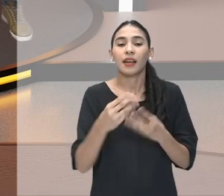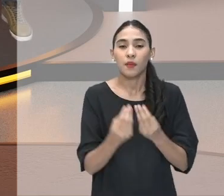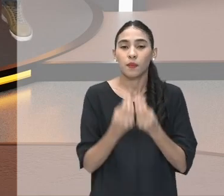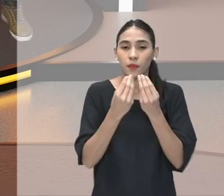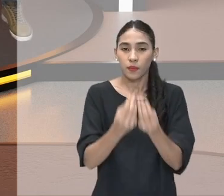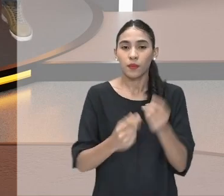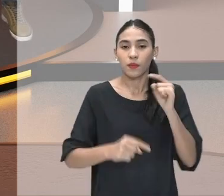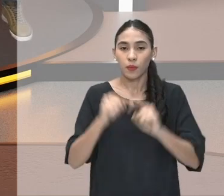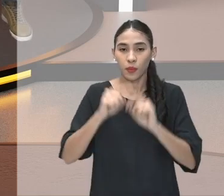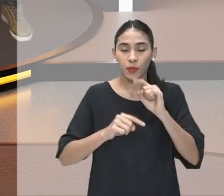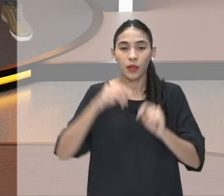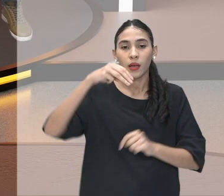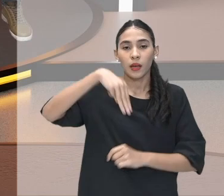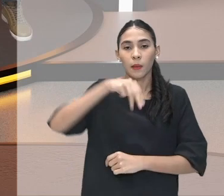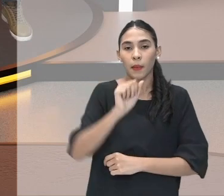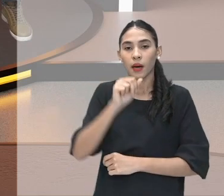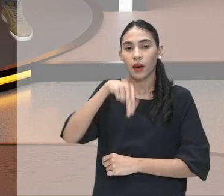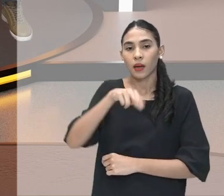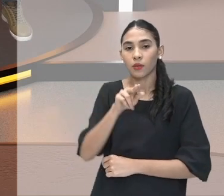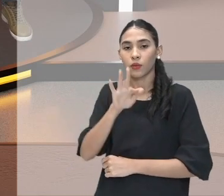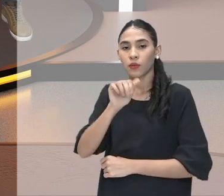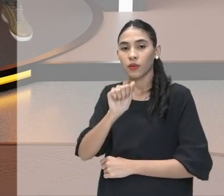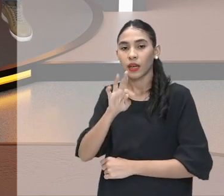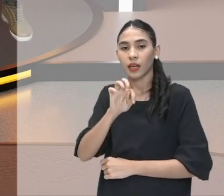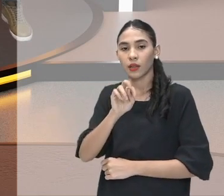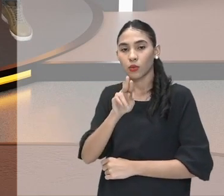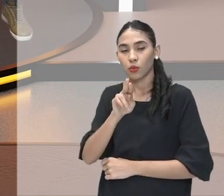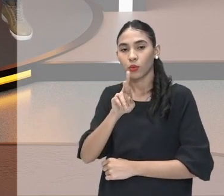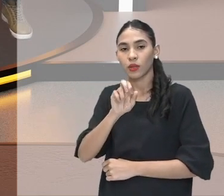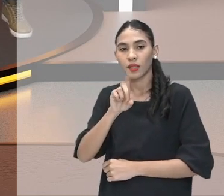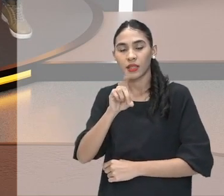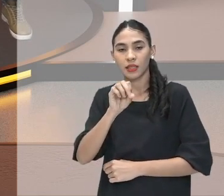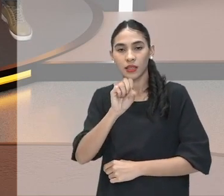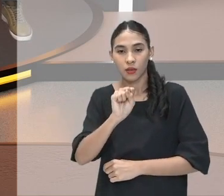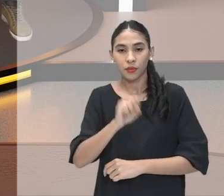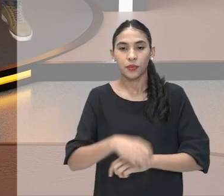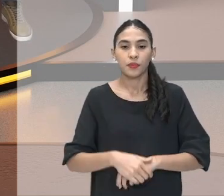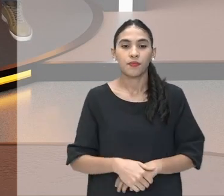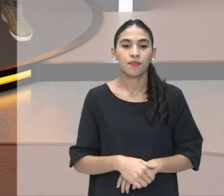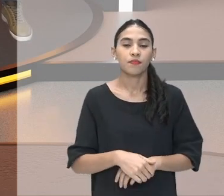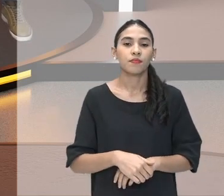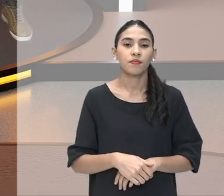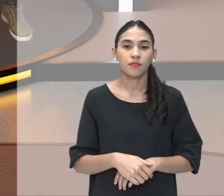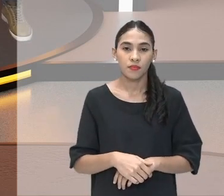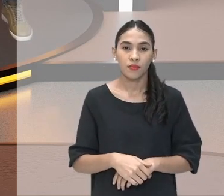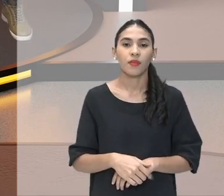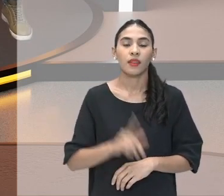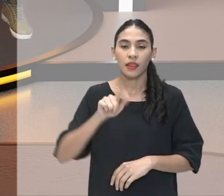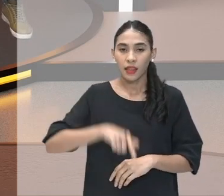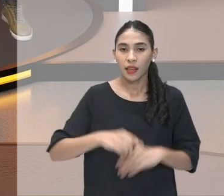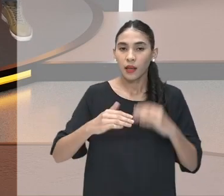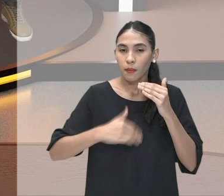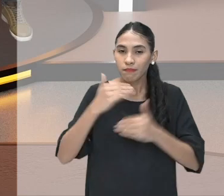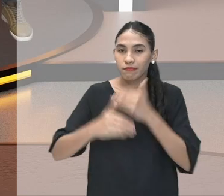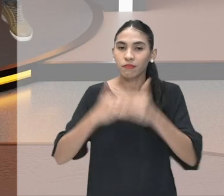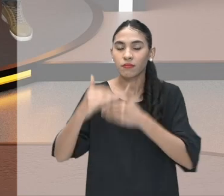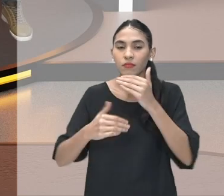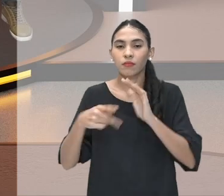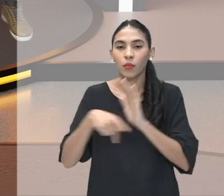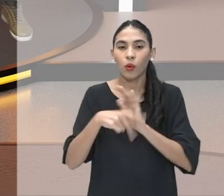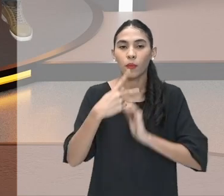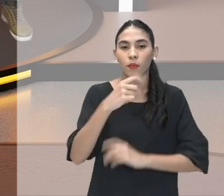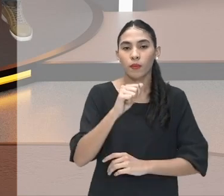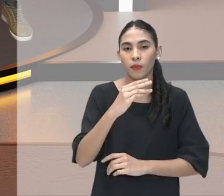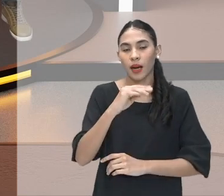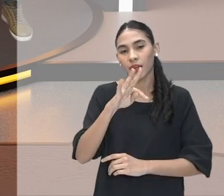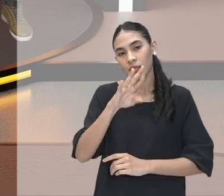chamados manufaturados, produtos prontos, né? Então isso dentro daquele processo do pacto colonial que vai